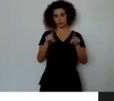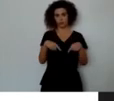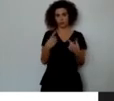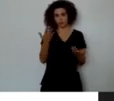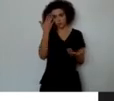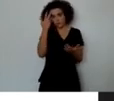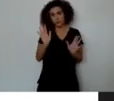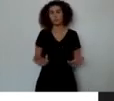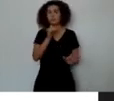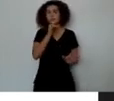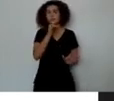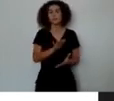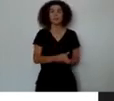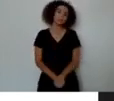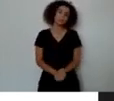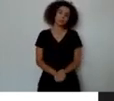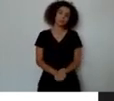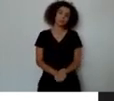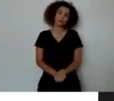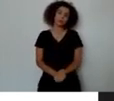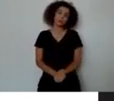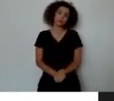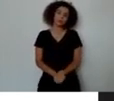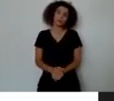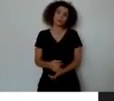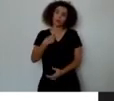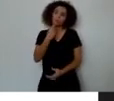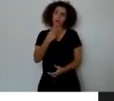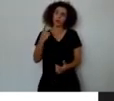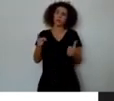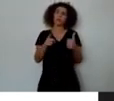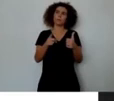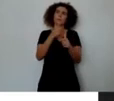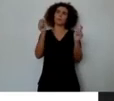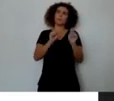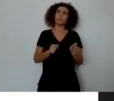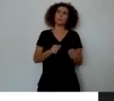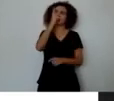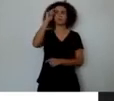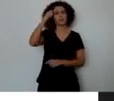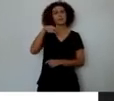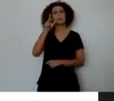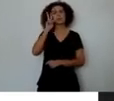roda, mas qual que é a primeira imagem negra que você viu na televisão?